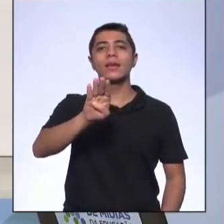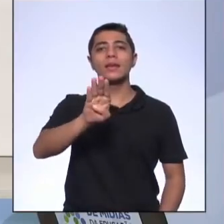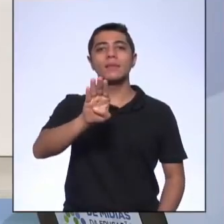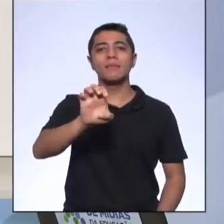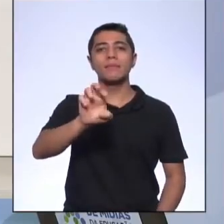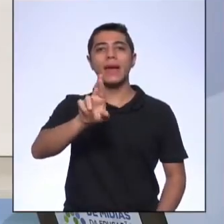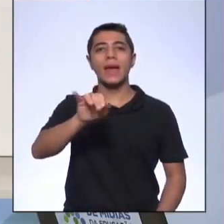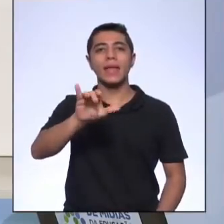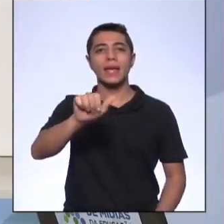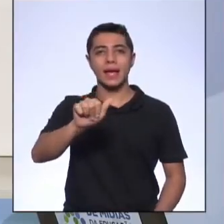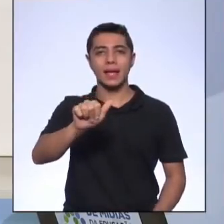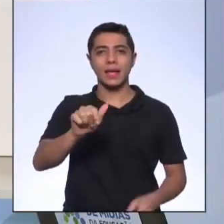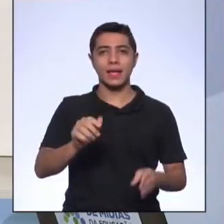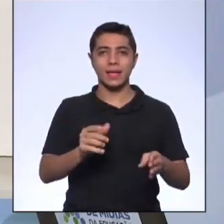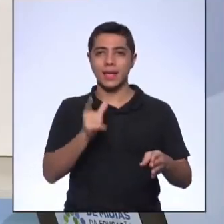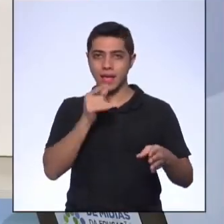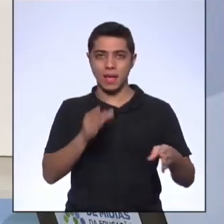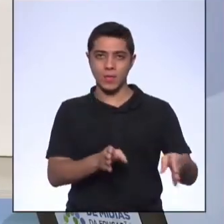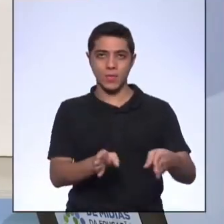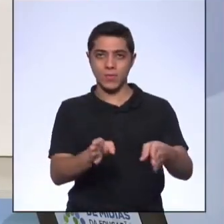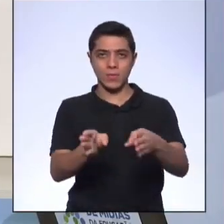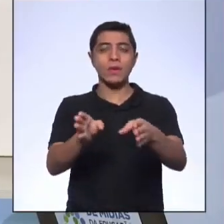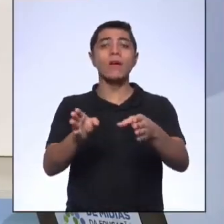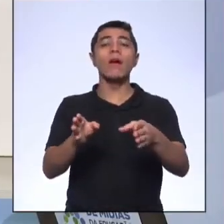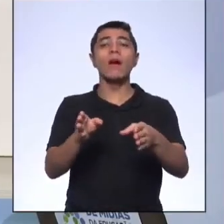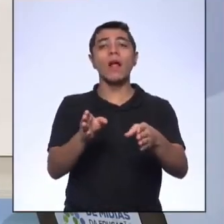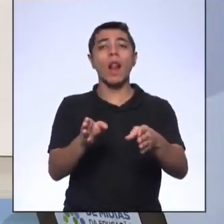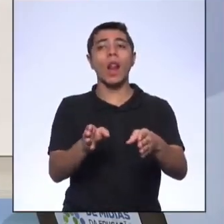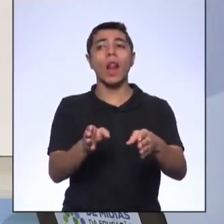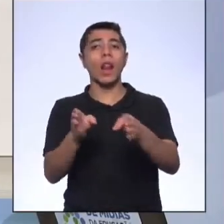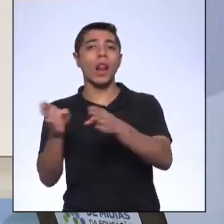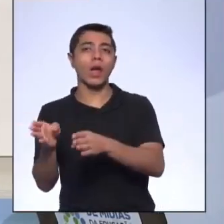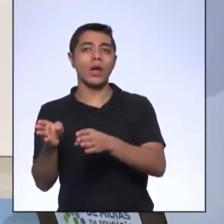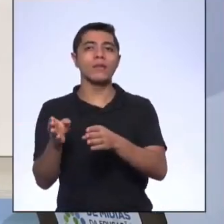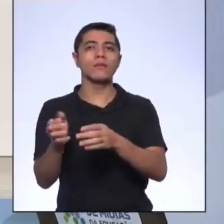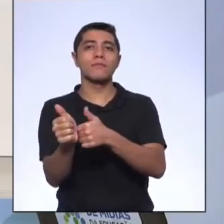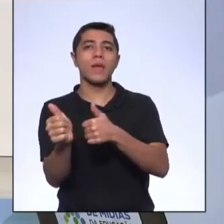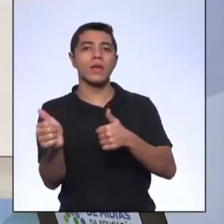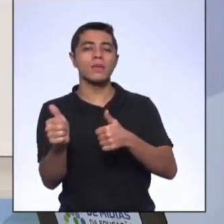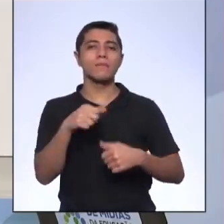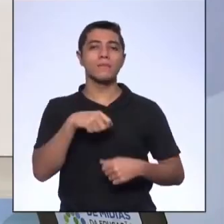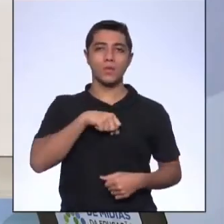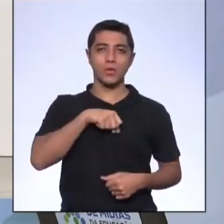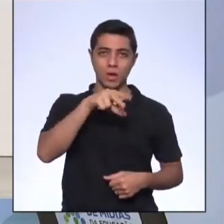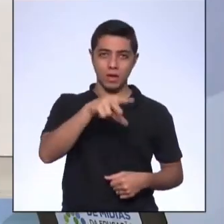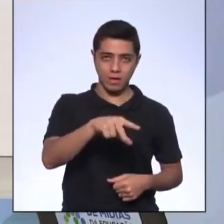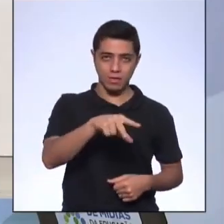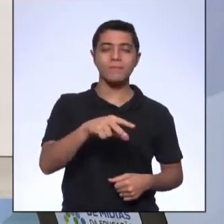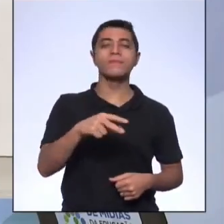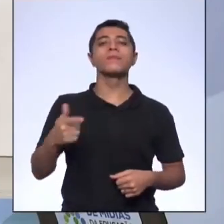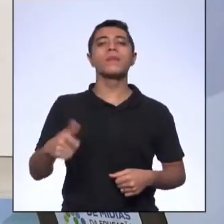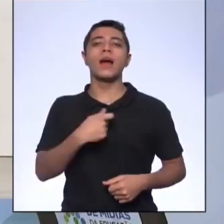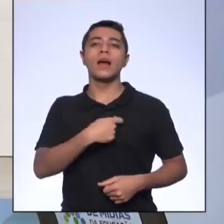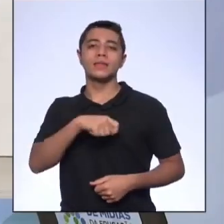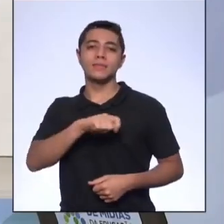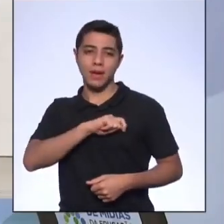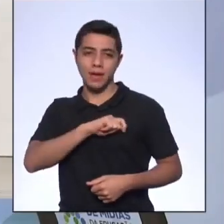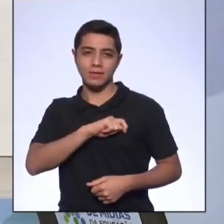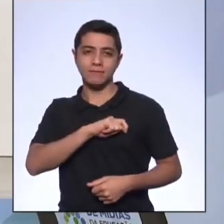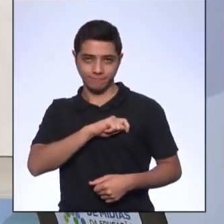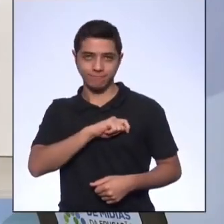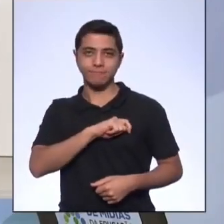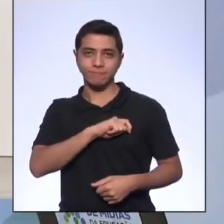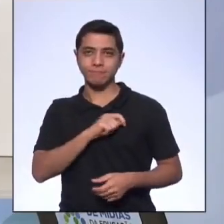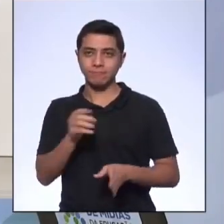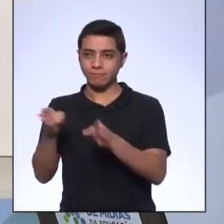gente tem o continente americano. E aqui no meio a gente tem o Oceano